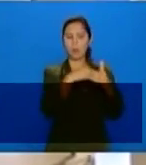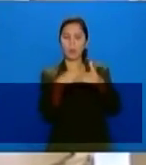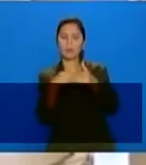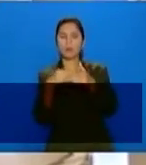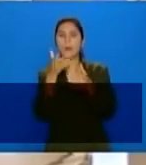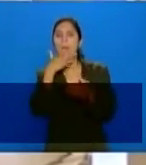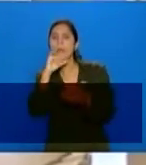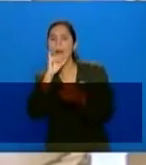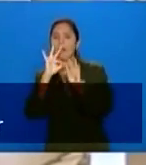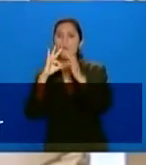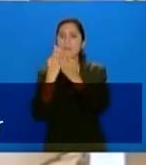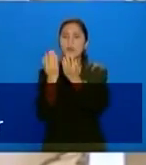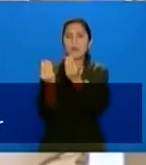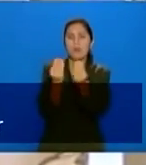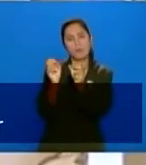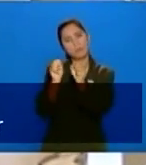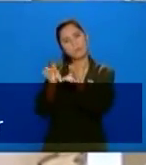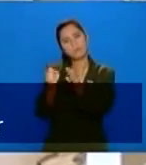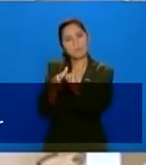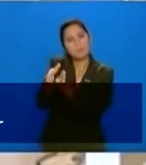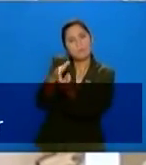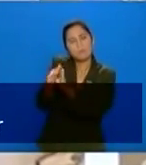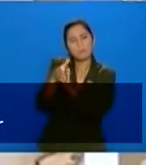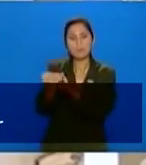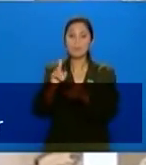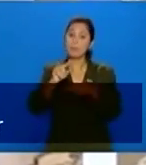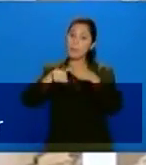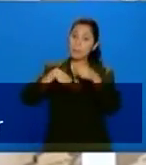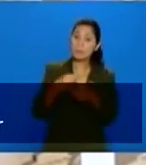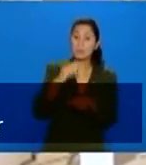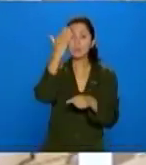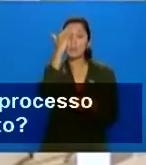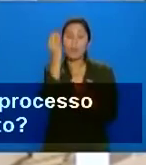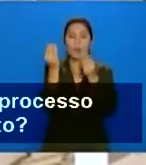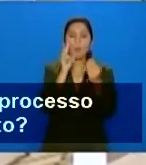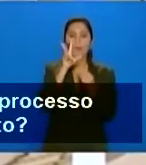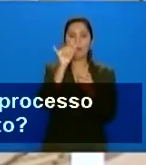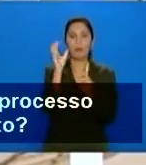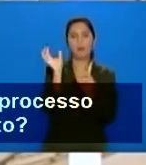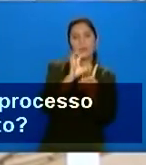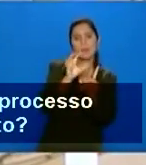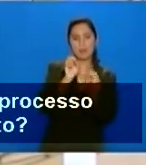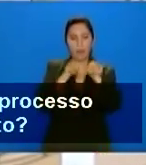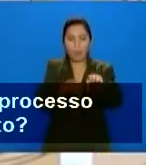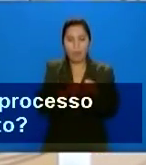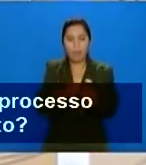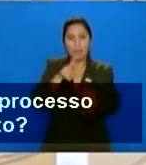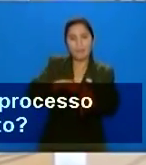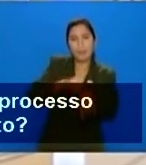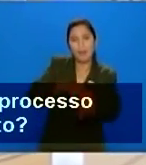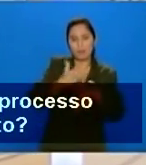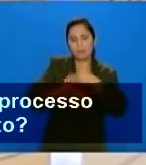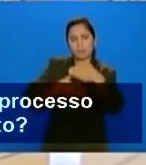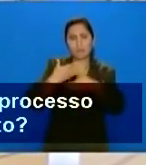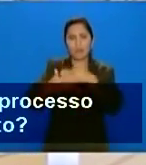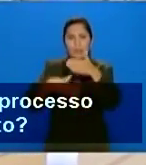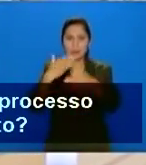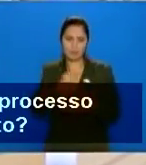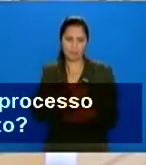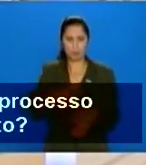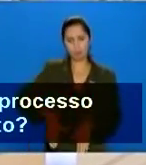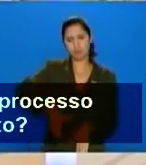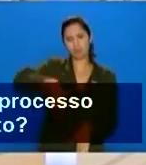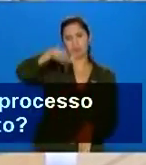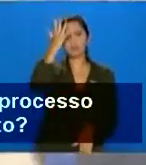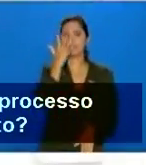de pais, familiares também, e depois compreender como isso vai influenciar na questão educacional, em todo o processo de vida